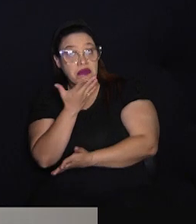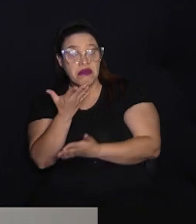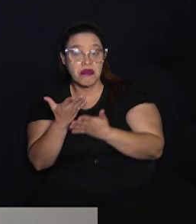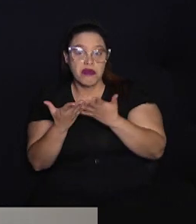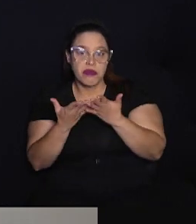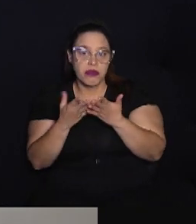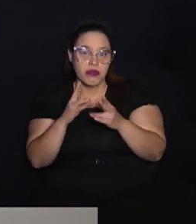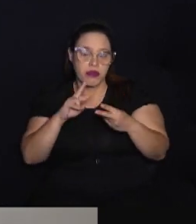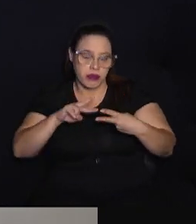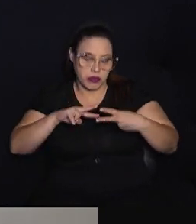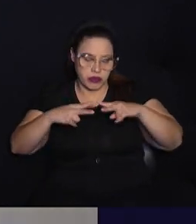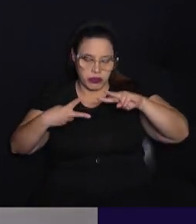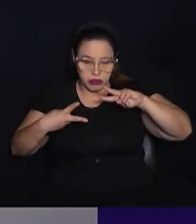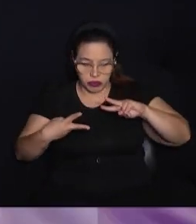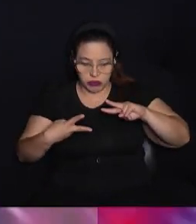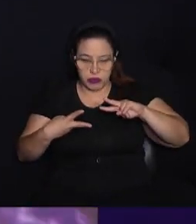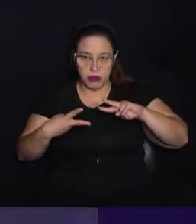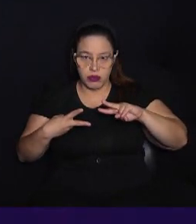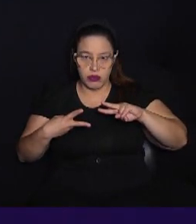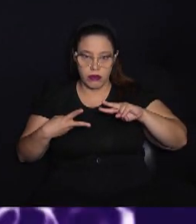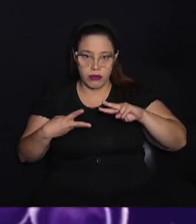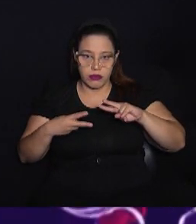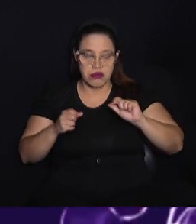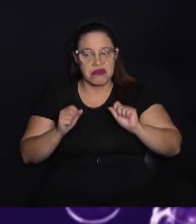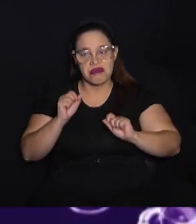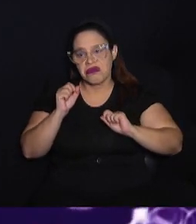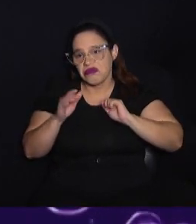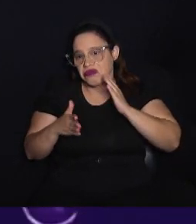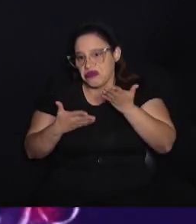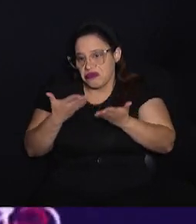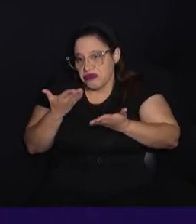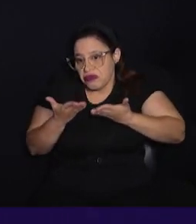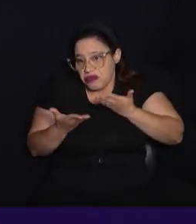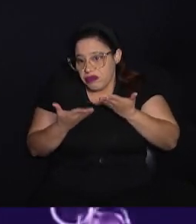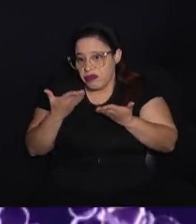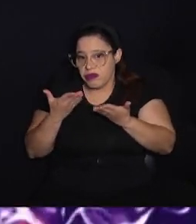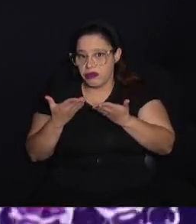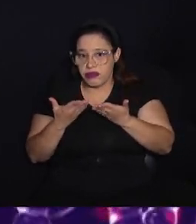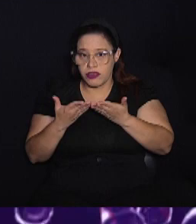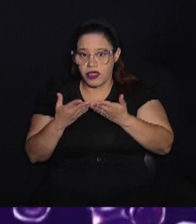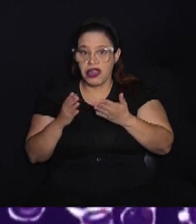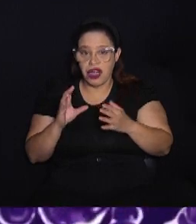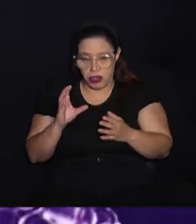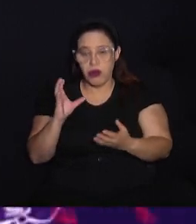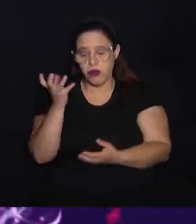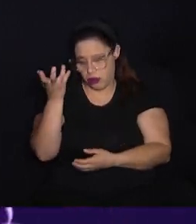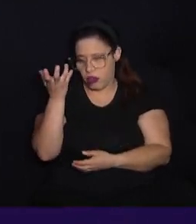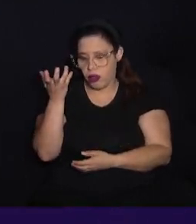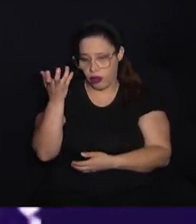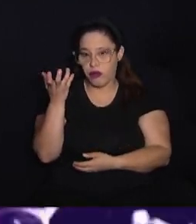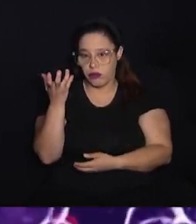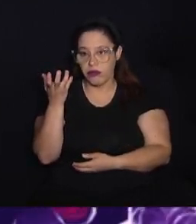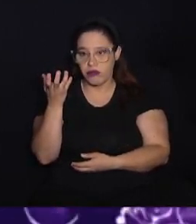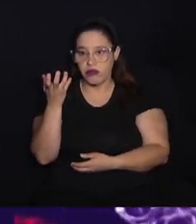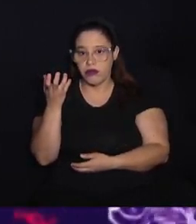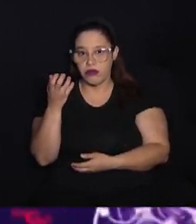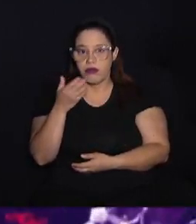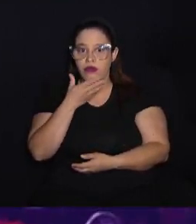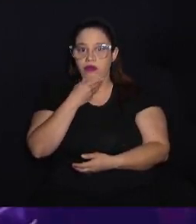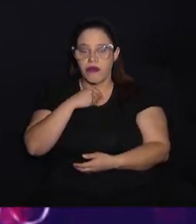O fator genético, às vezes, ele ocorre. Então, pais